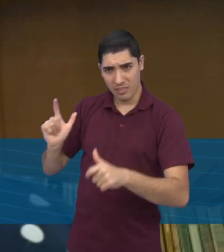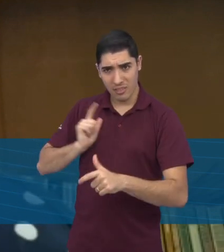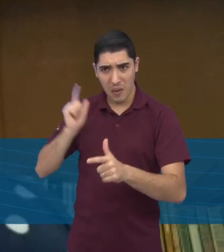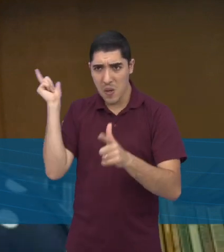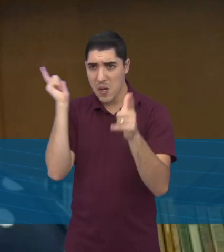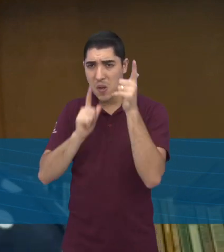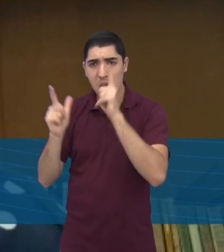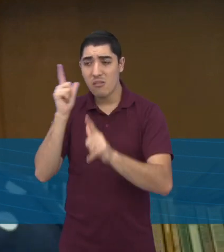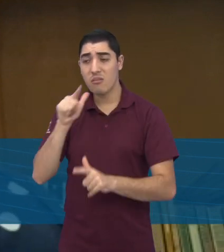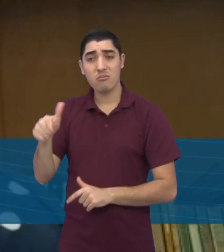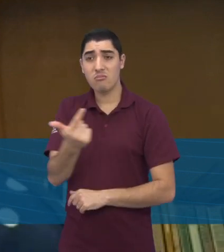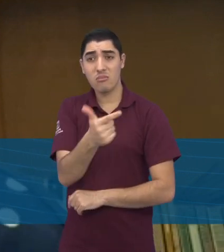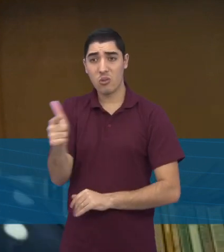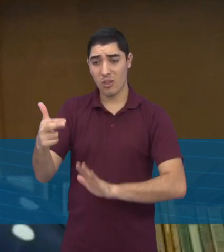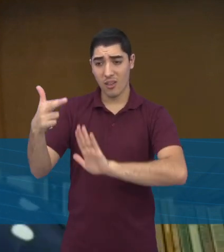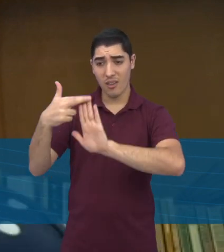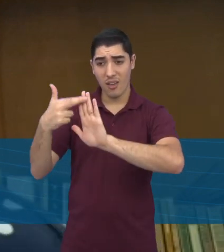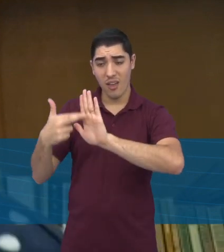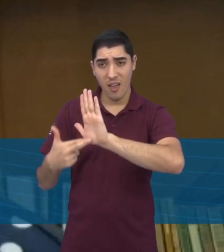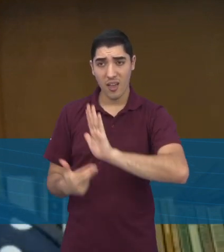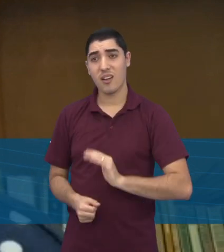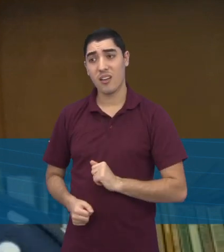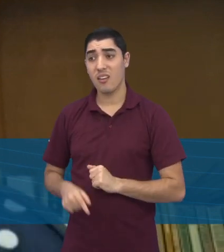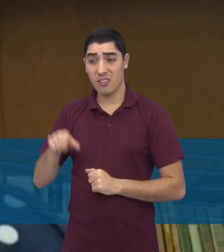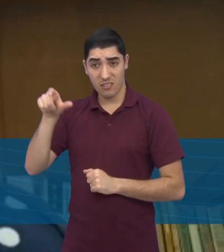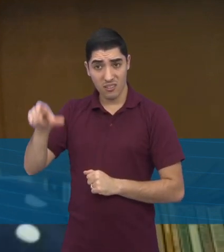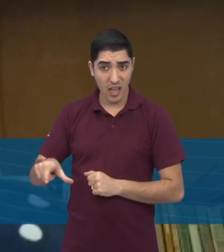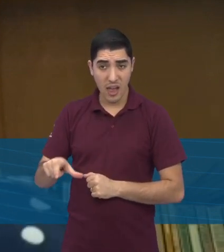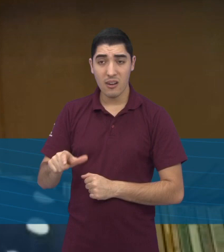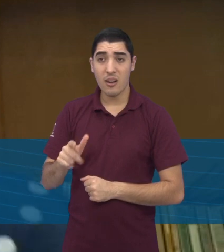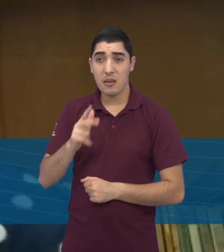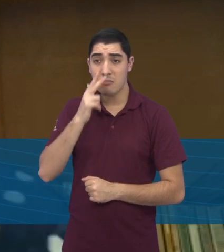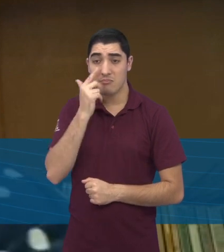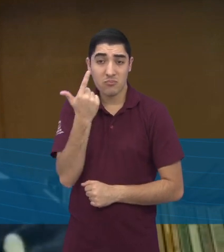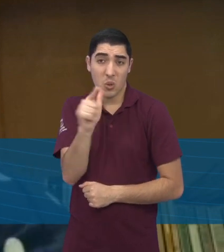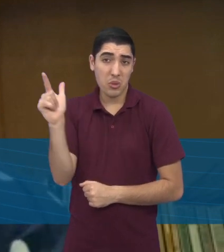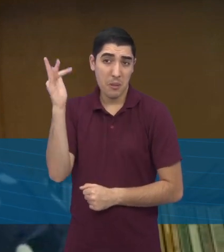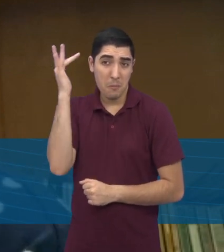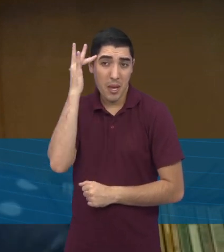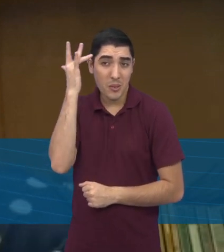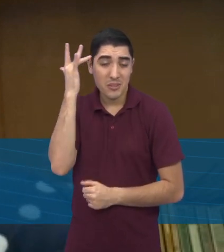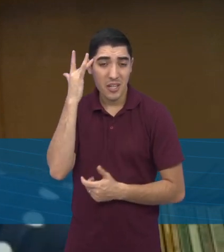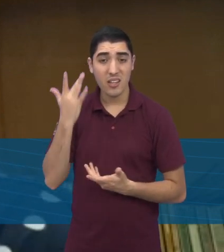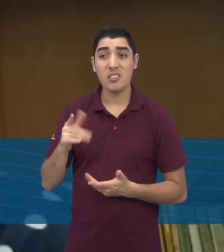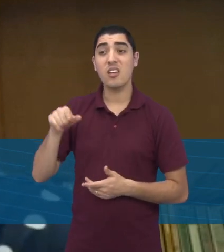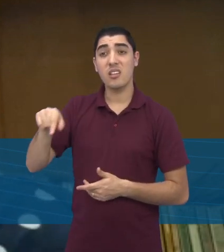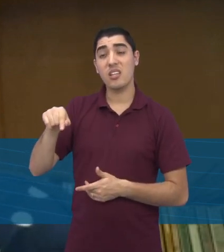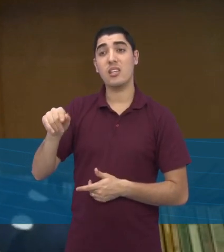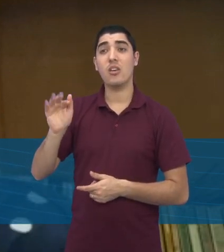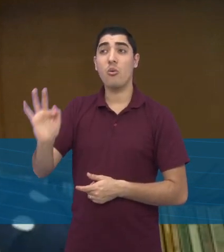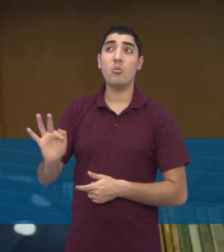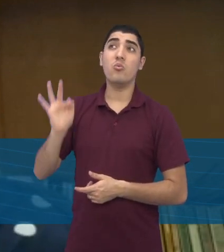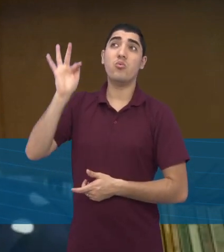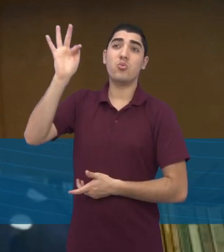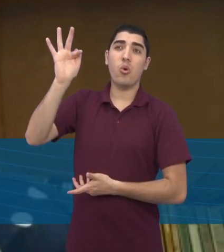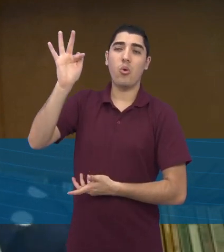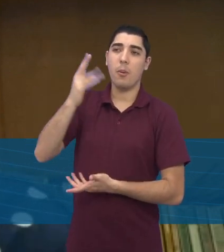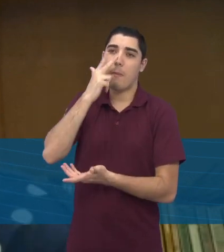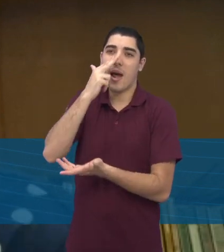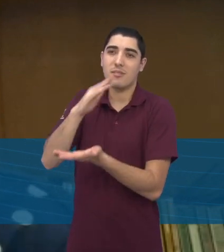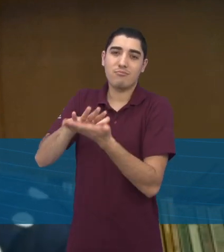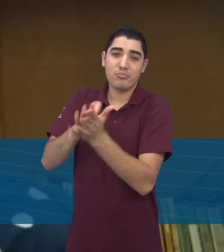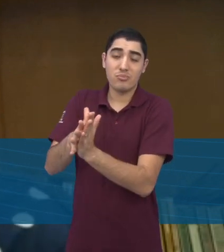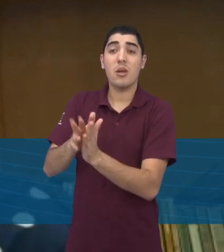acaba não tendo regra e assumindo uma maturidade que não tem e destruindo um futuro que poderia ser muito melhor